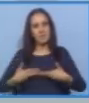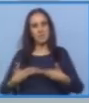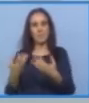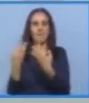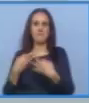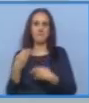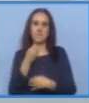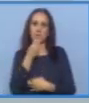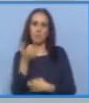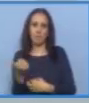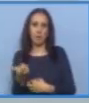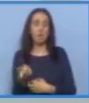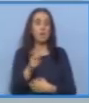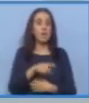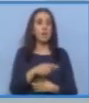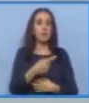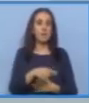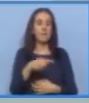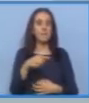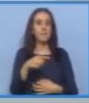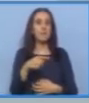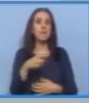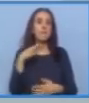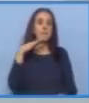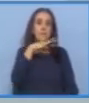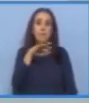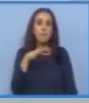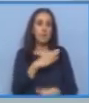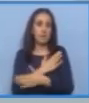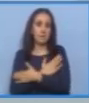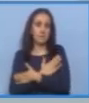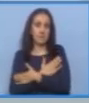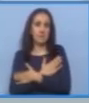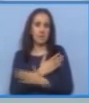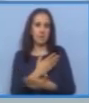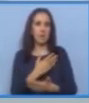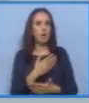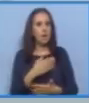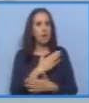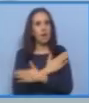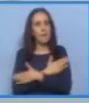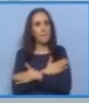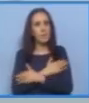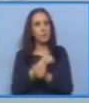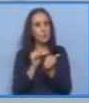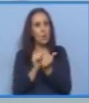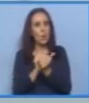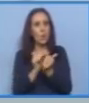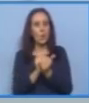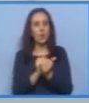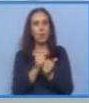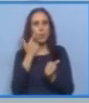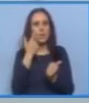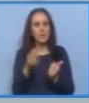bem. Depois tem este lado também familiar, de amizade, né? Termos lá amigos que nos acompanharam, que nos conhecem